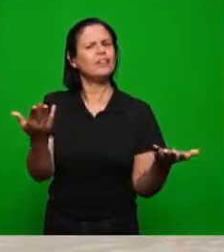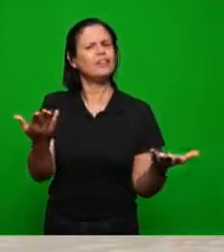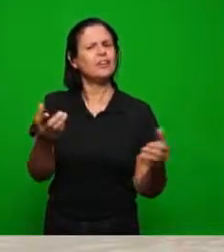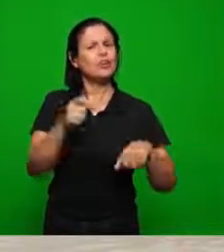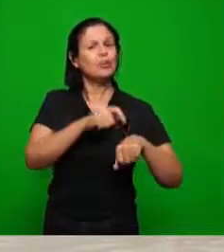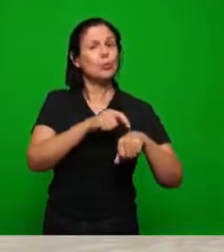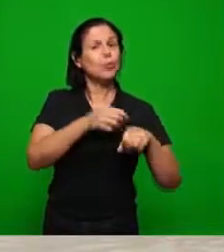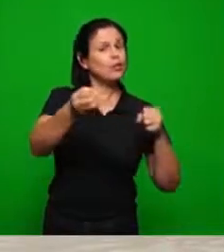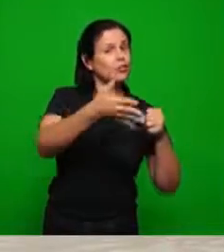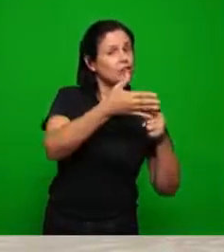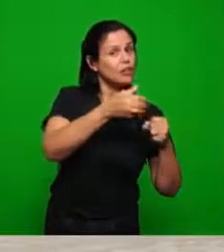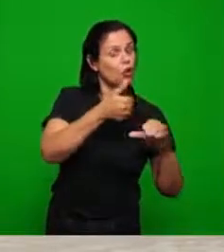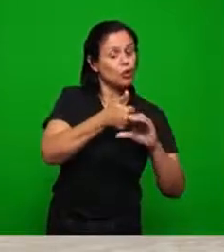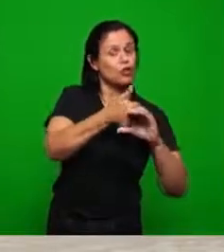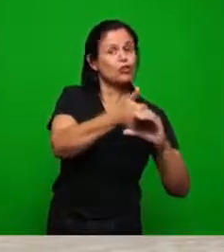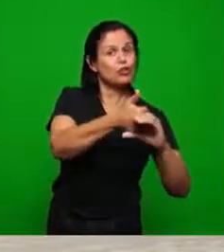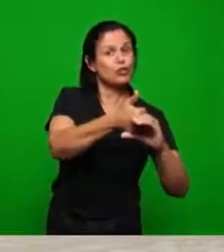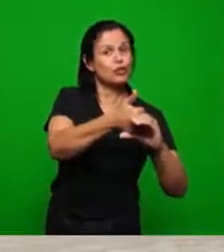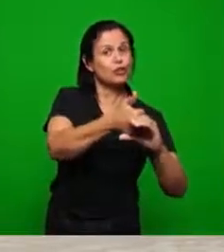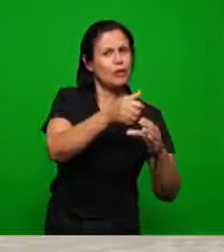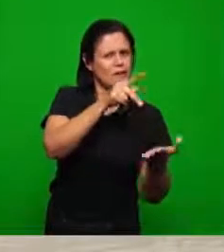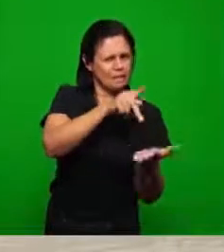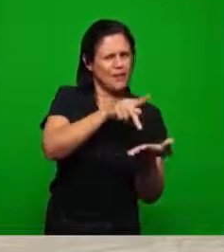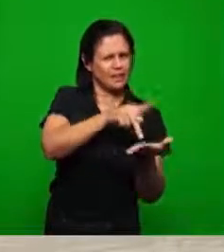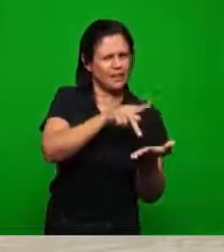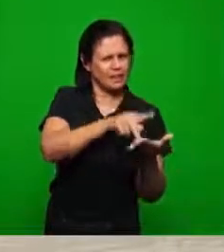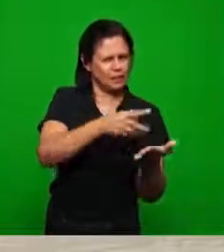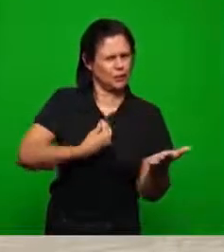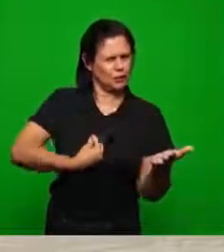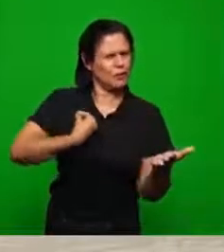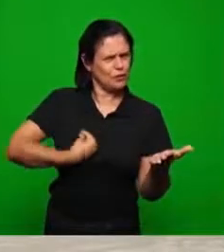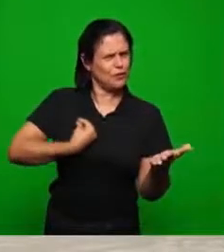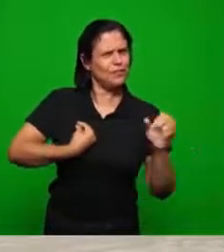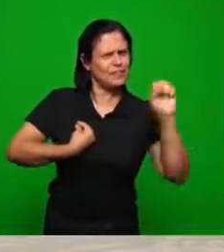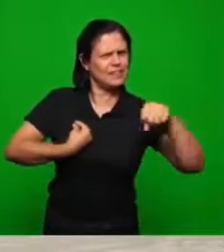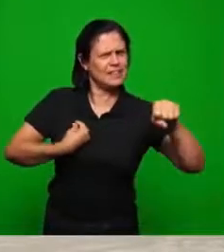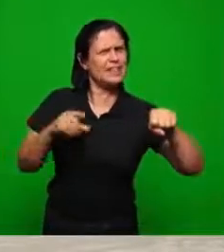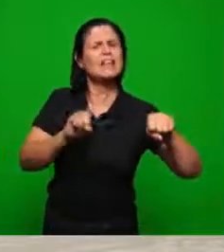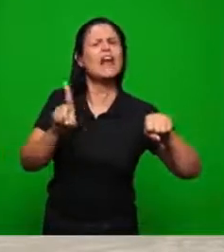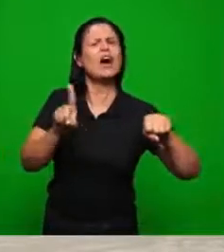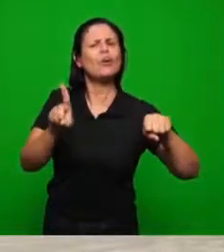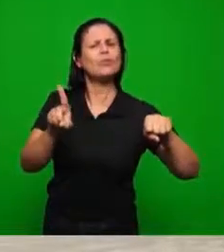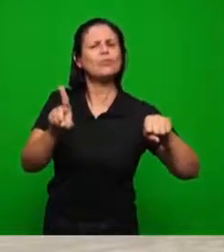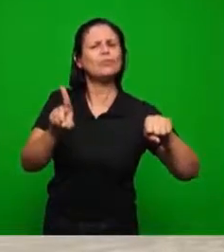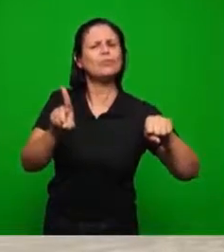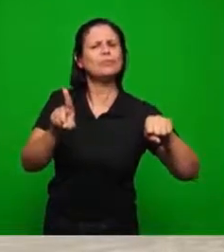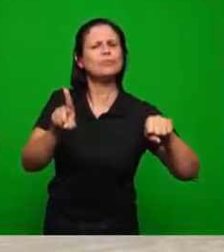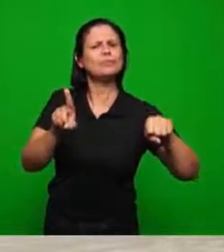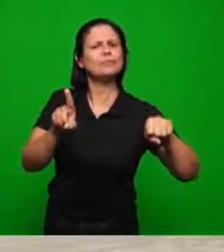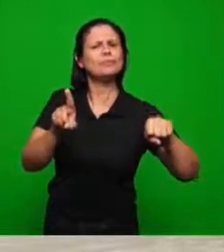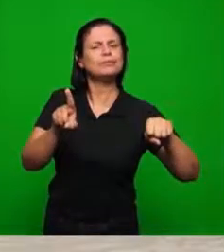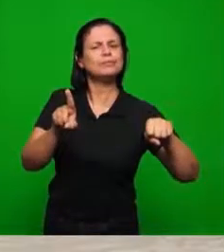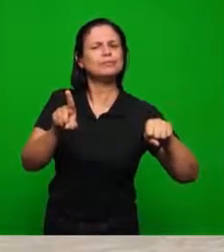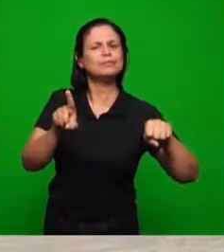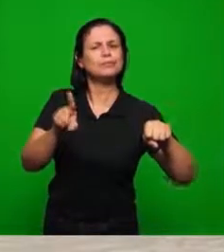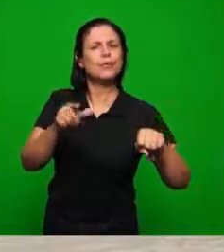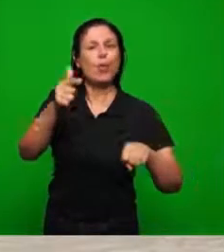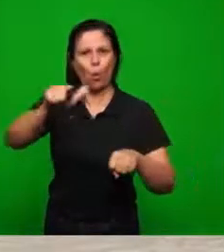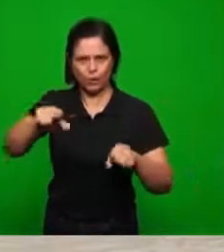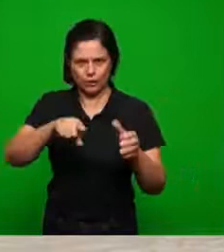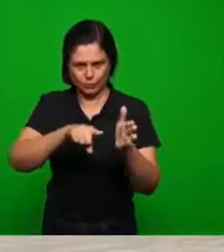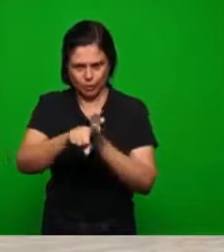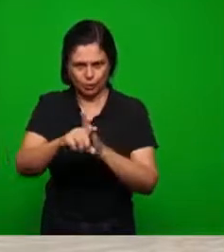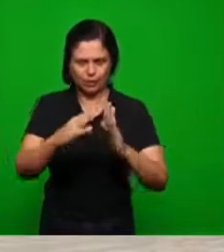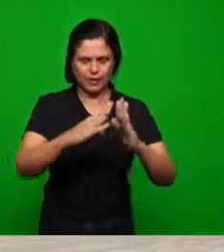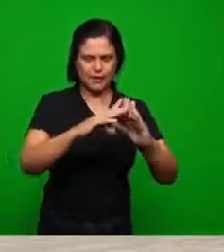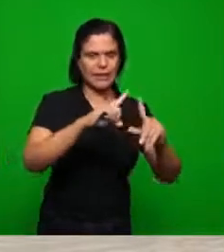o cristianismo verdadeiro estava morto? Os irmãos vão responder sim ou não. E nesta igreja, ou seja,